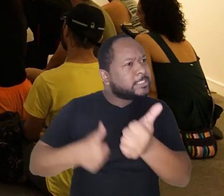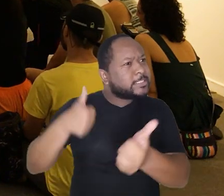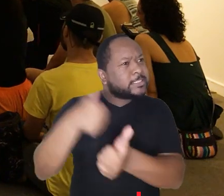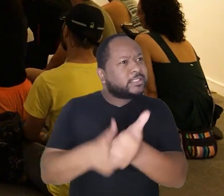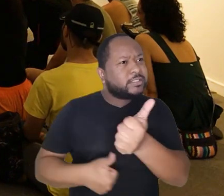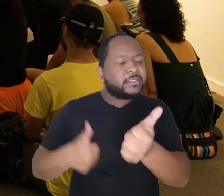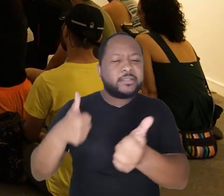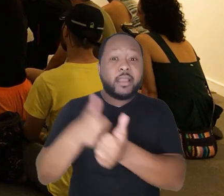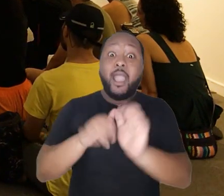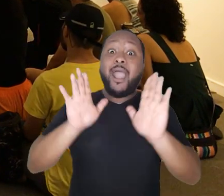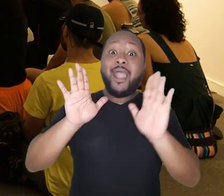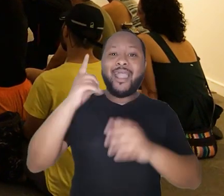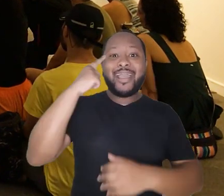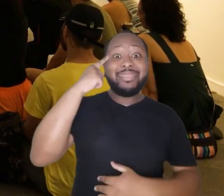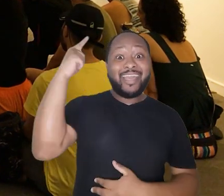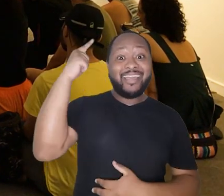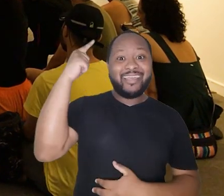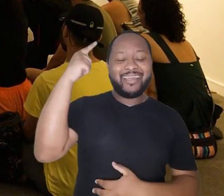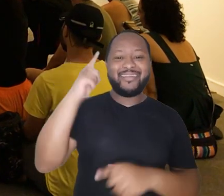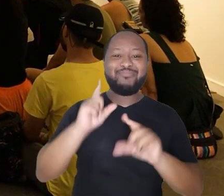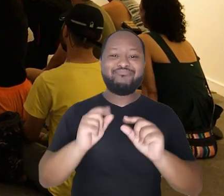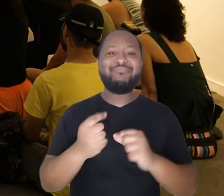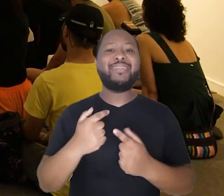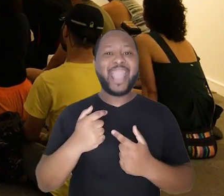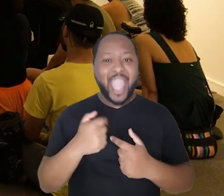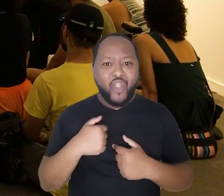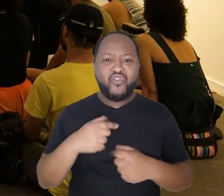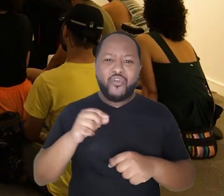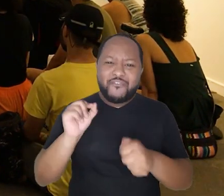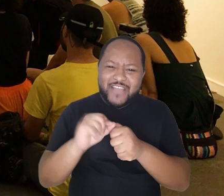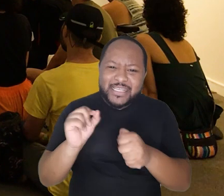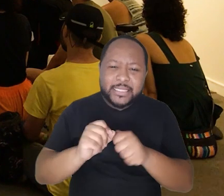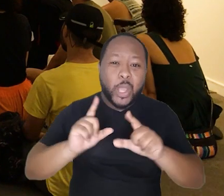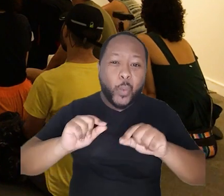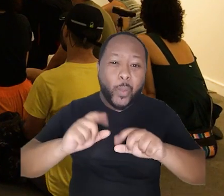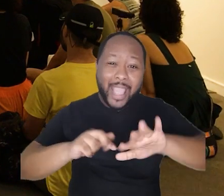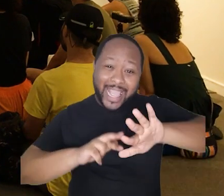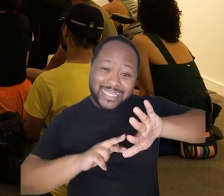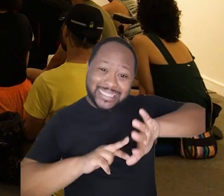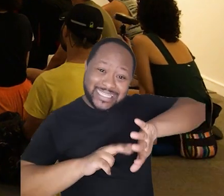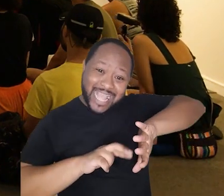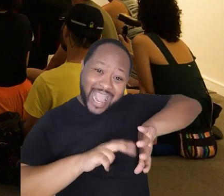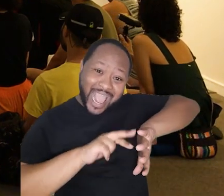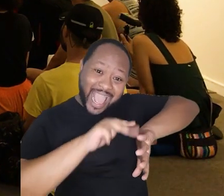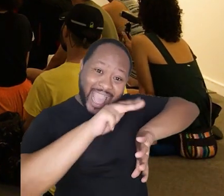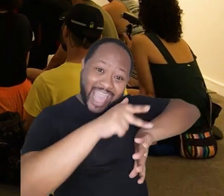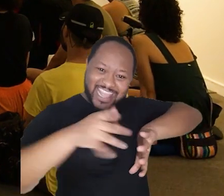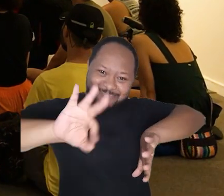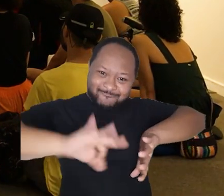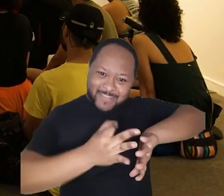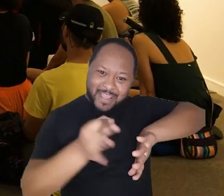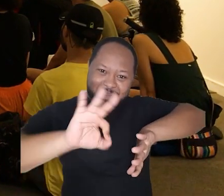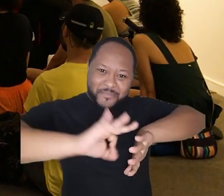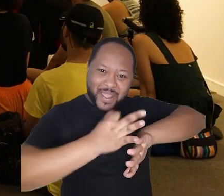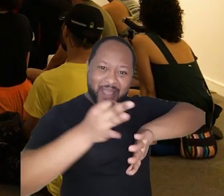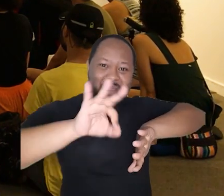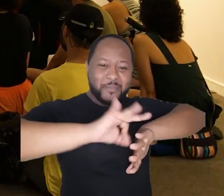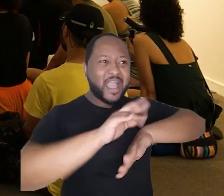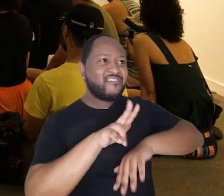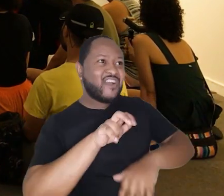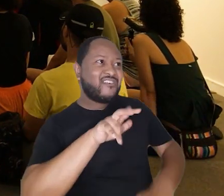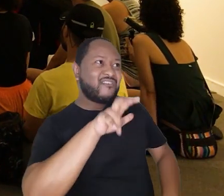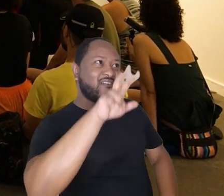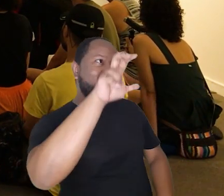pouco mais, e aí ele teve uma ideia. Ele falou, eu vou costurar uma grande escada que me leve até o céu, vou subir